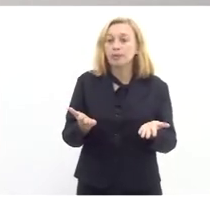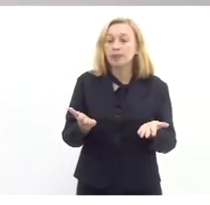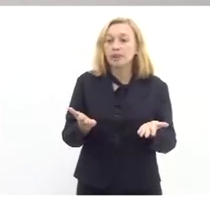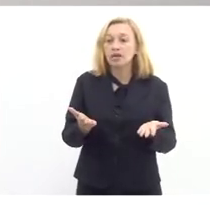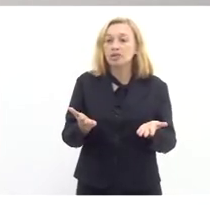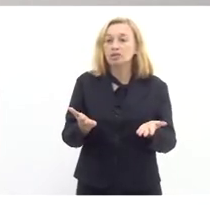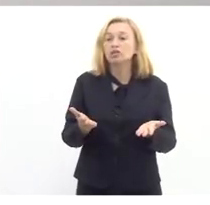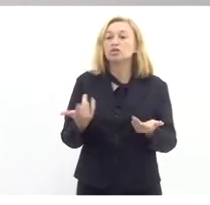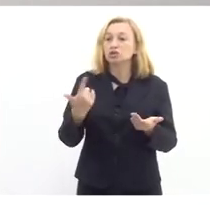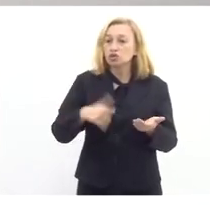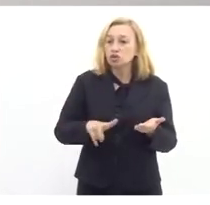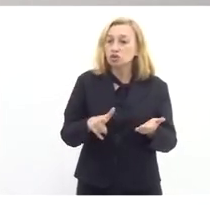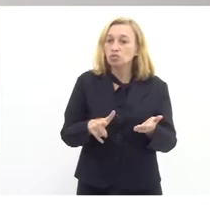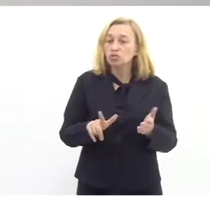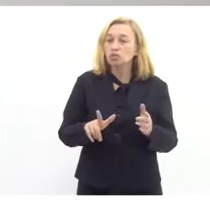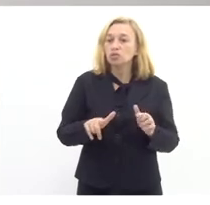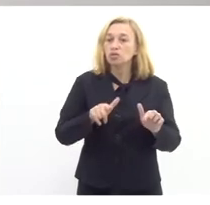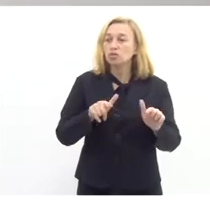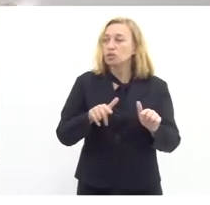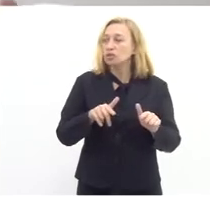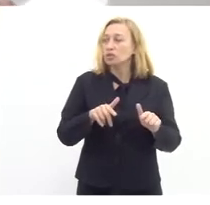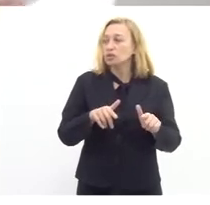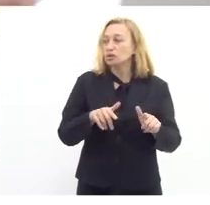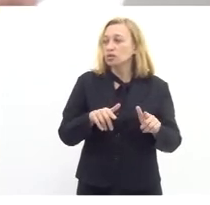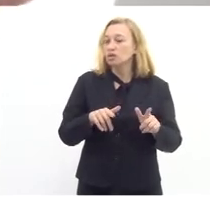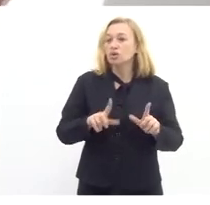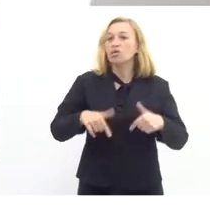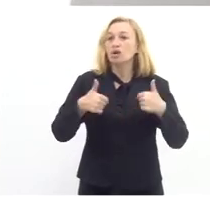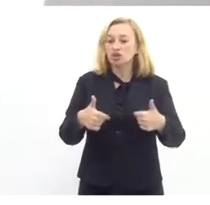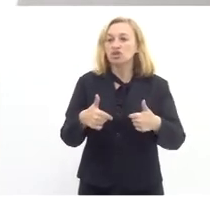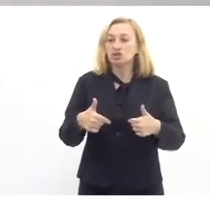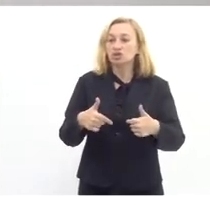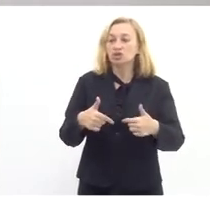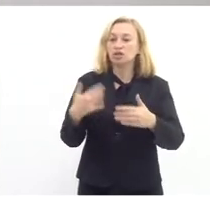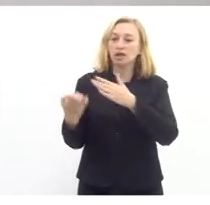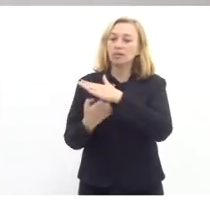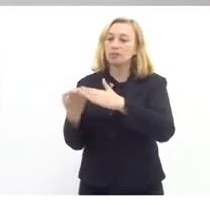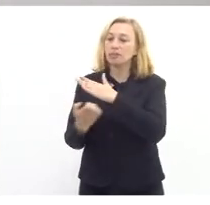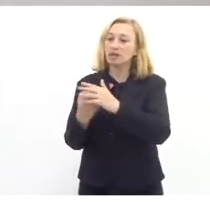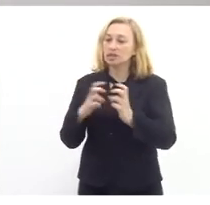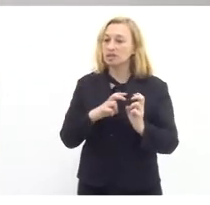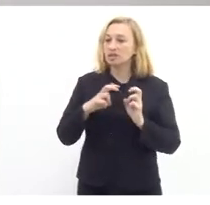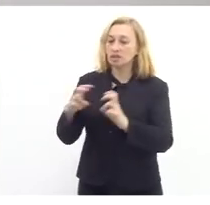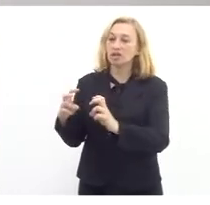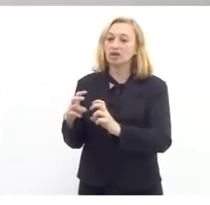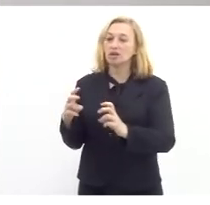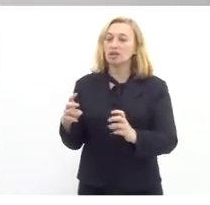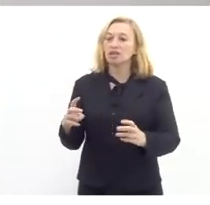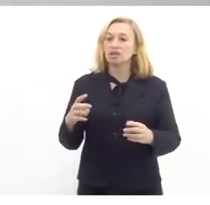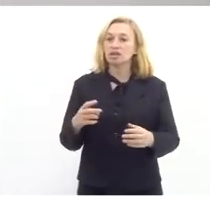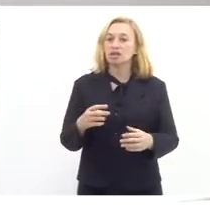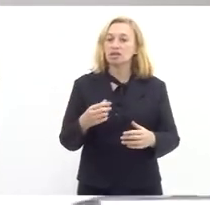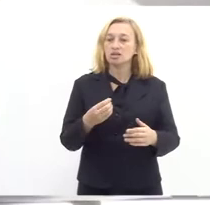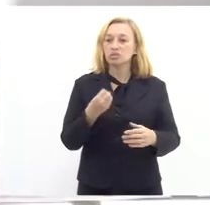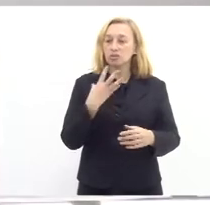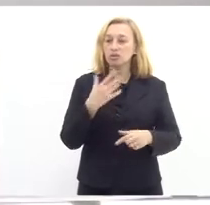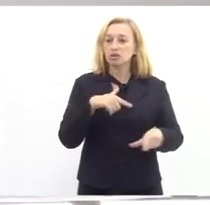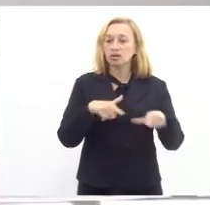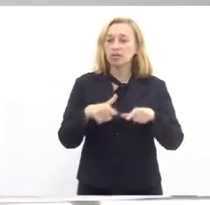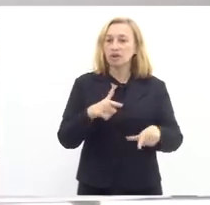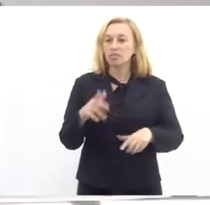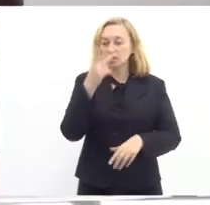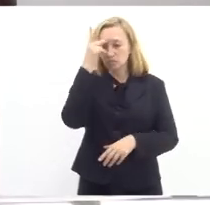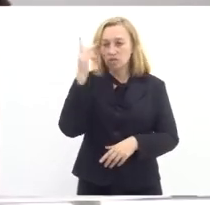estabelecer novamente que o funcionamento da supervia venha a ser a contento dos usuários. Então, eu fiz essa breve